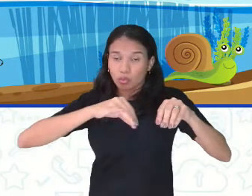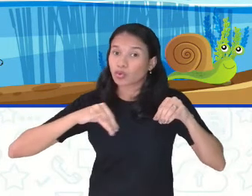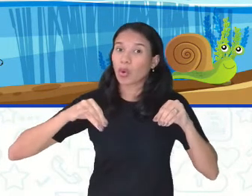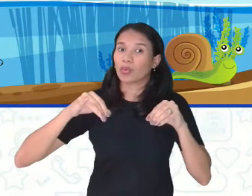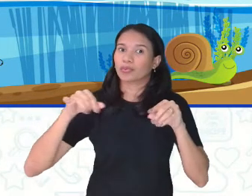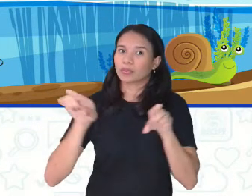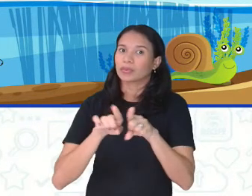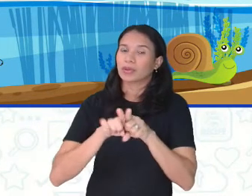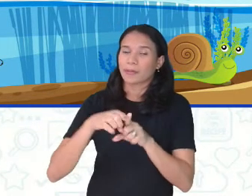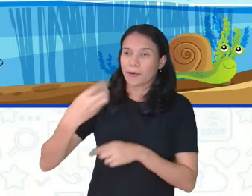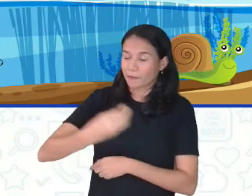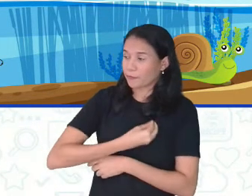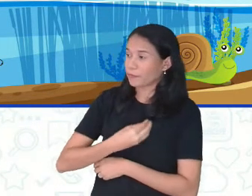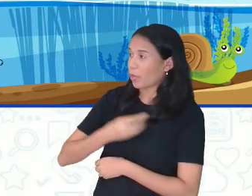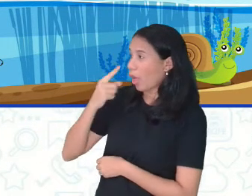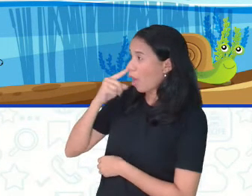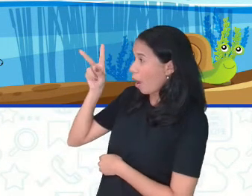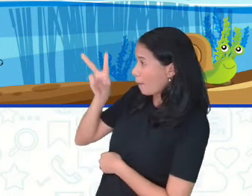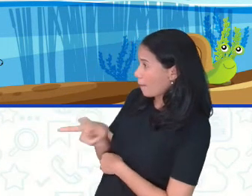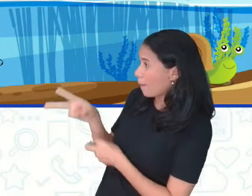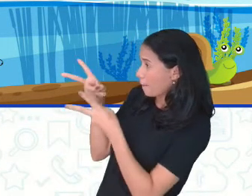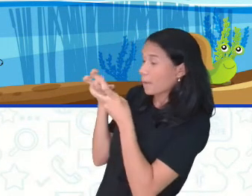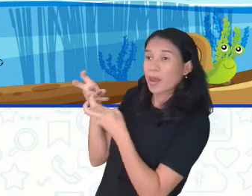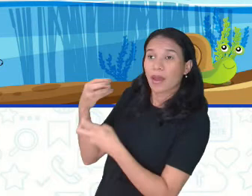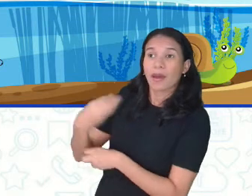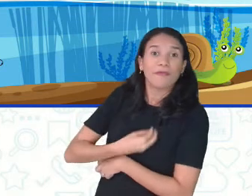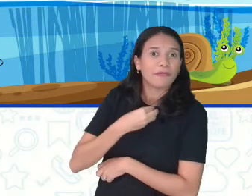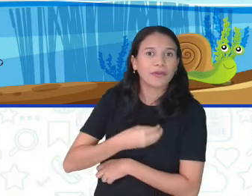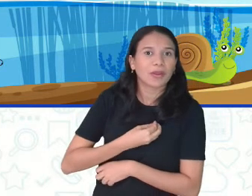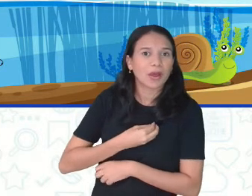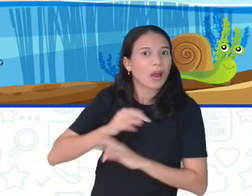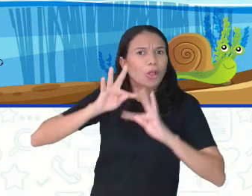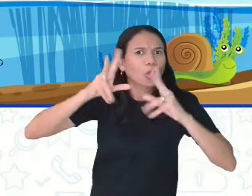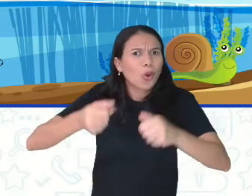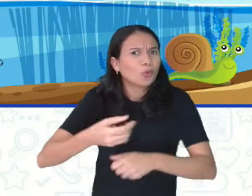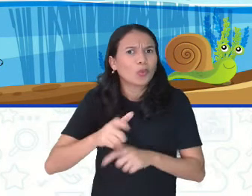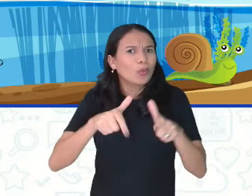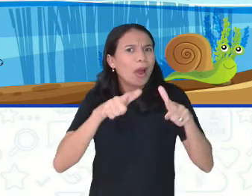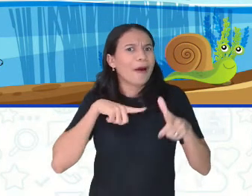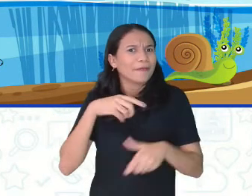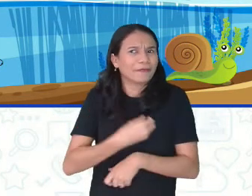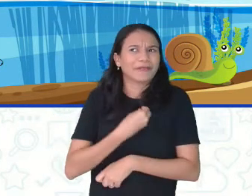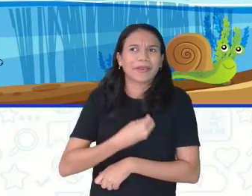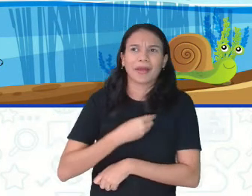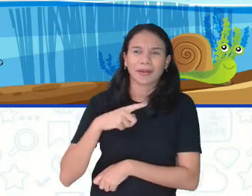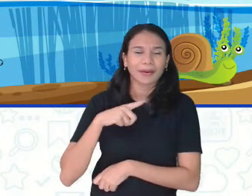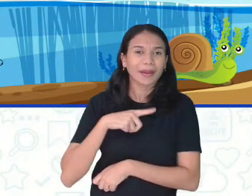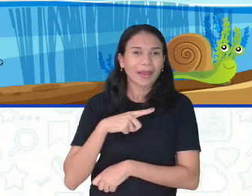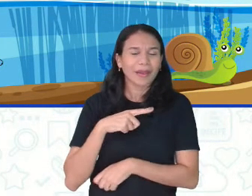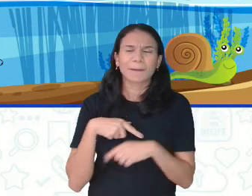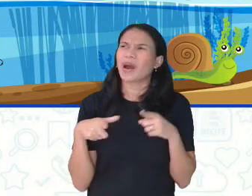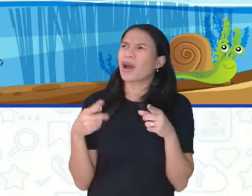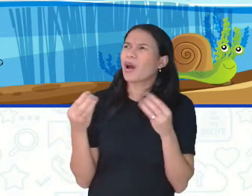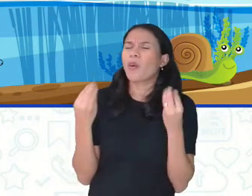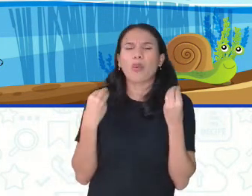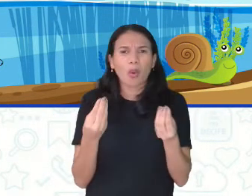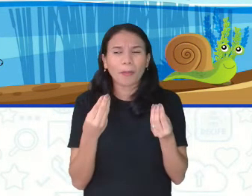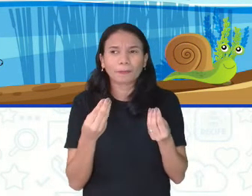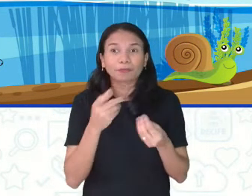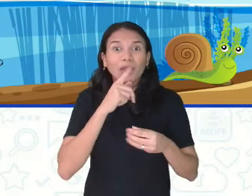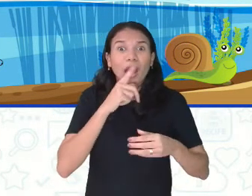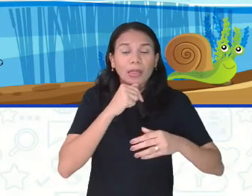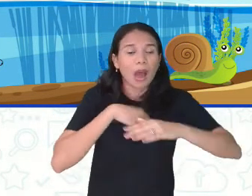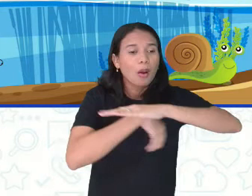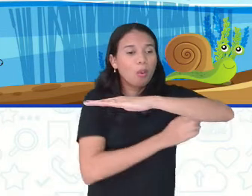também dos seres vivos, a gente vê que a vida está presente em todos os ambientes. Como assim, professora? O ambiente